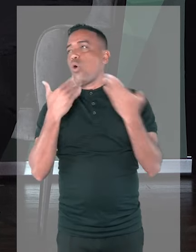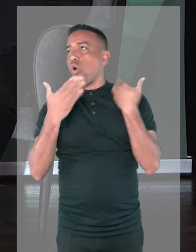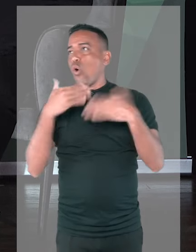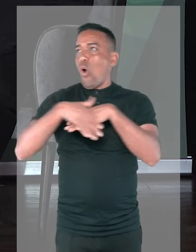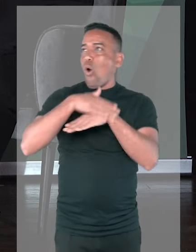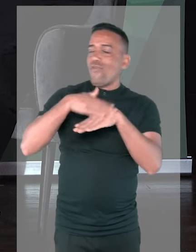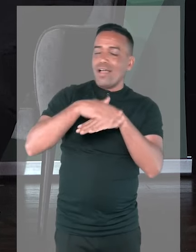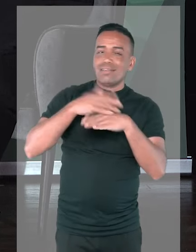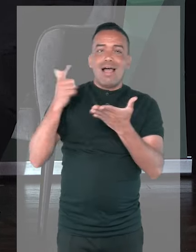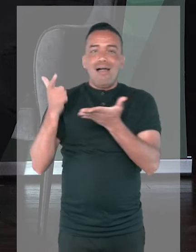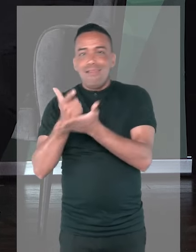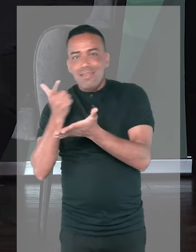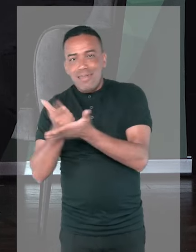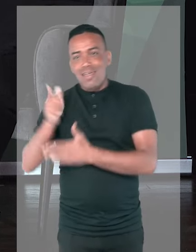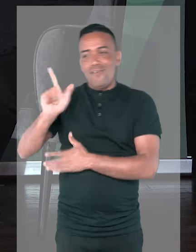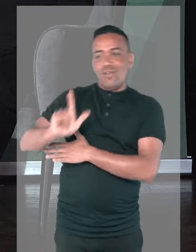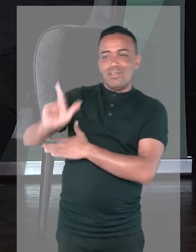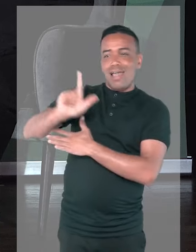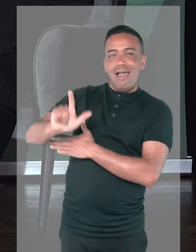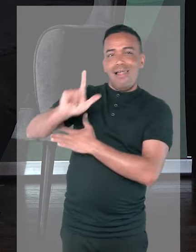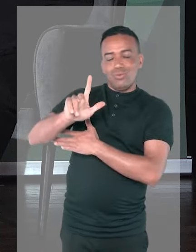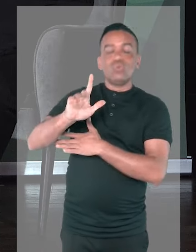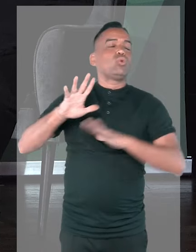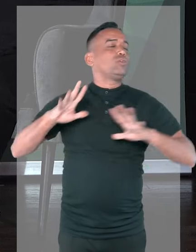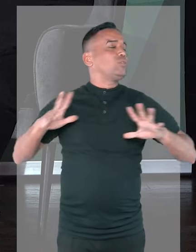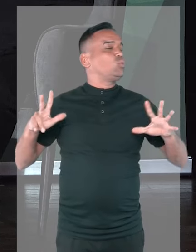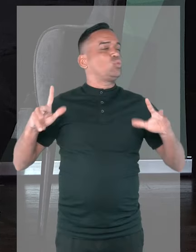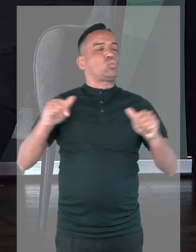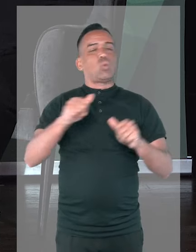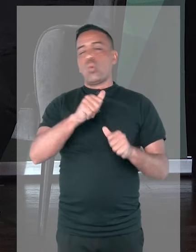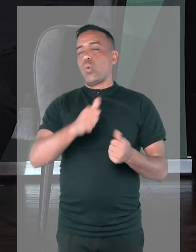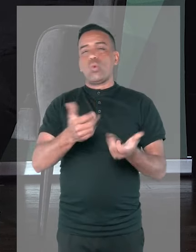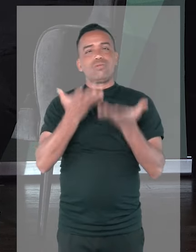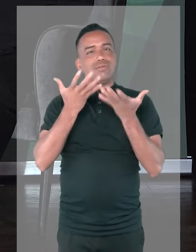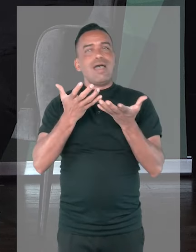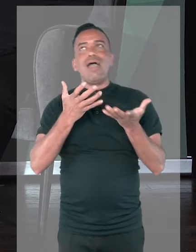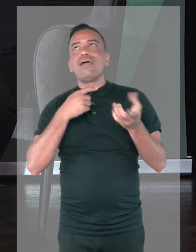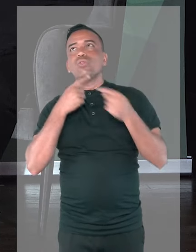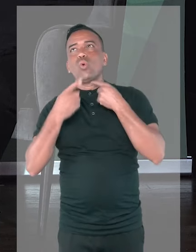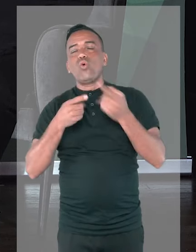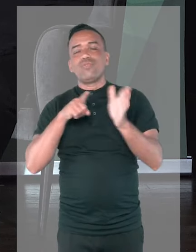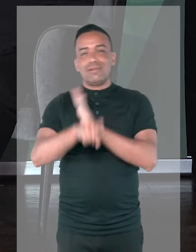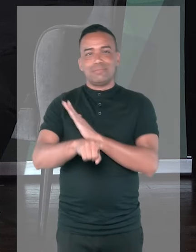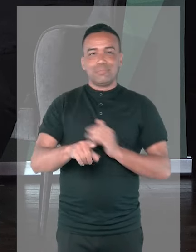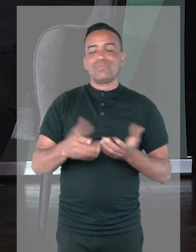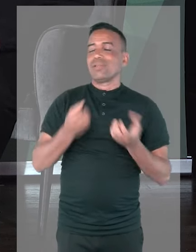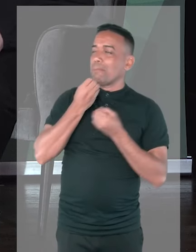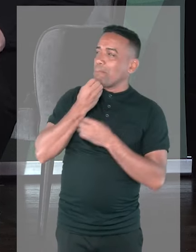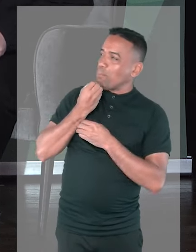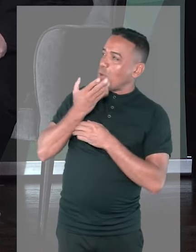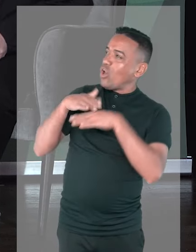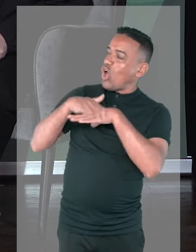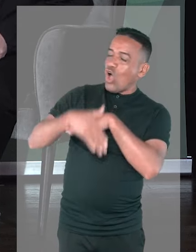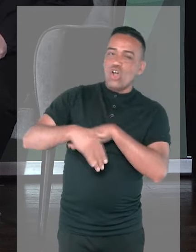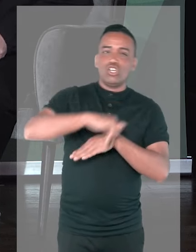sobre o livro, sobre literatura e tudo mais que a gente quiser saber. Boa noite, doutor Joca. Como vai o